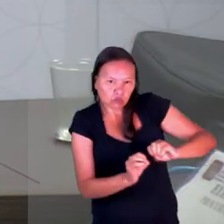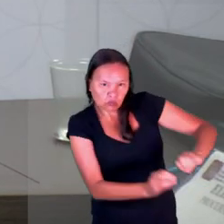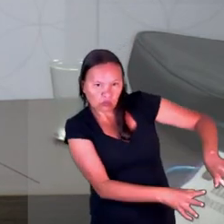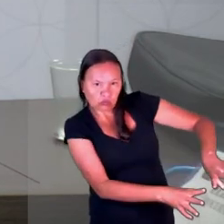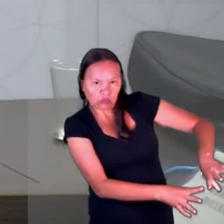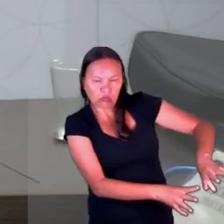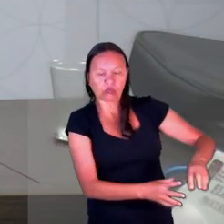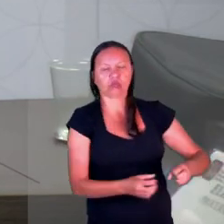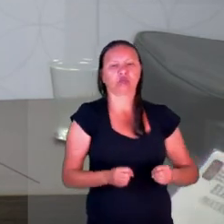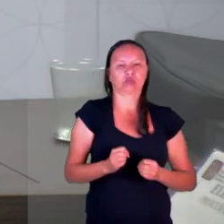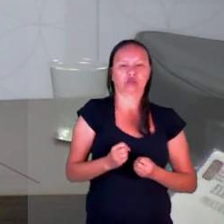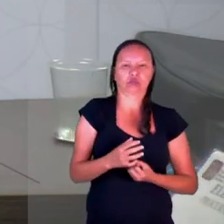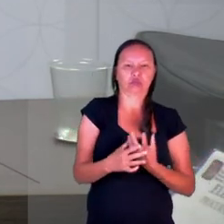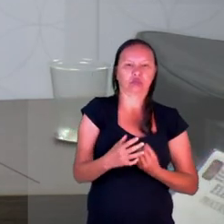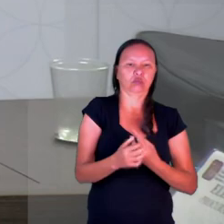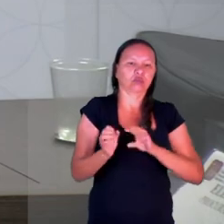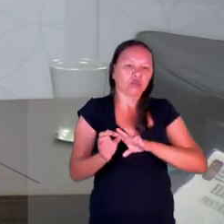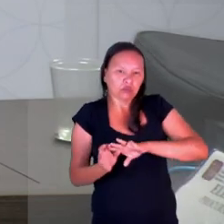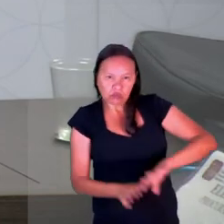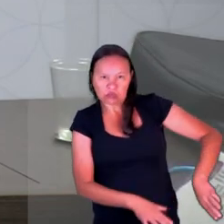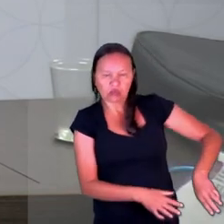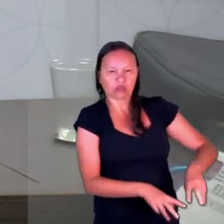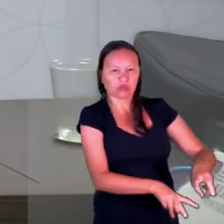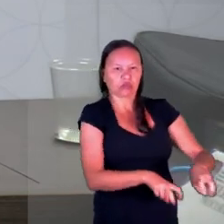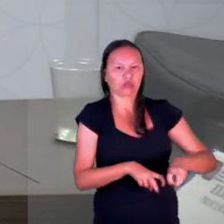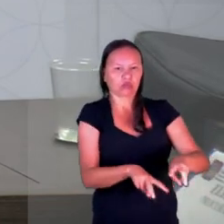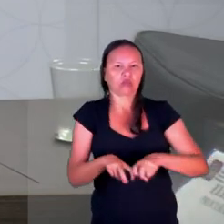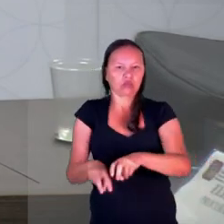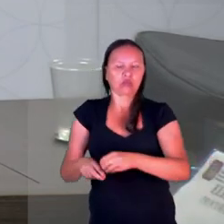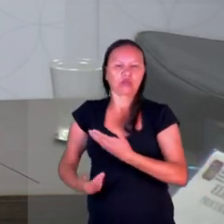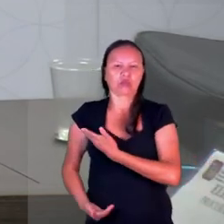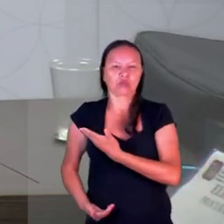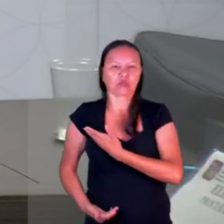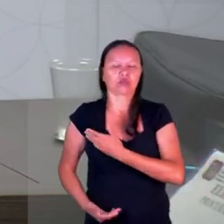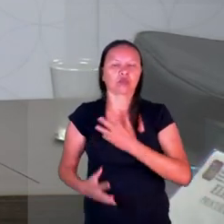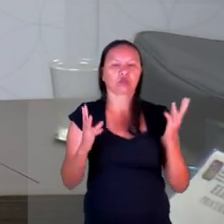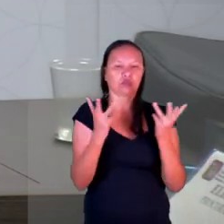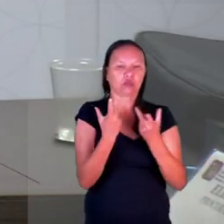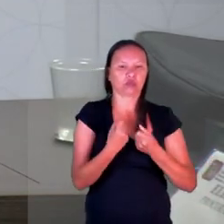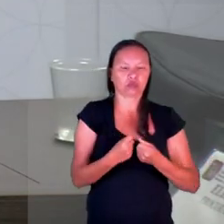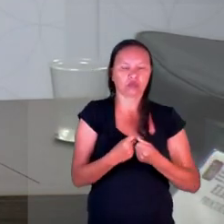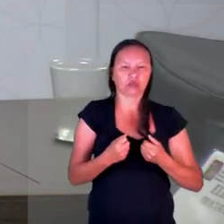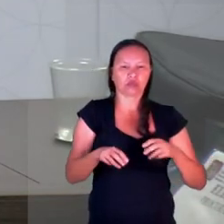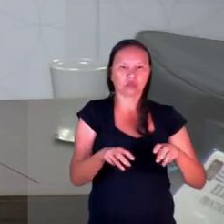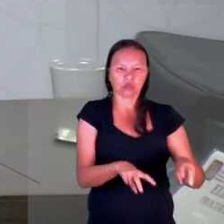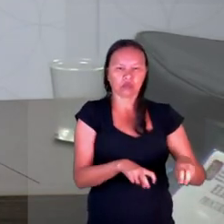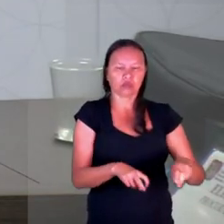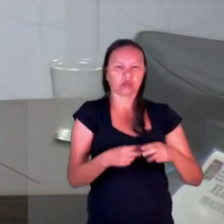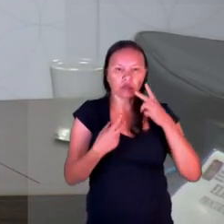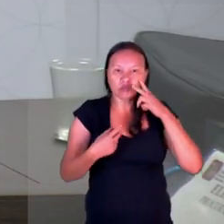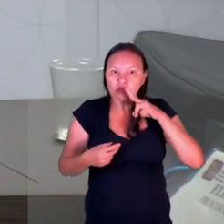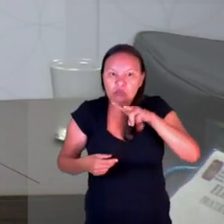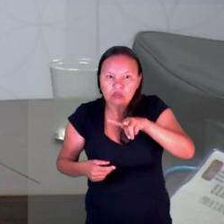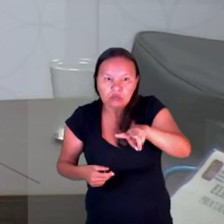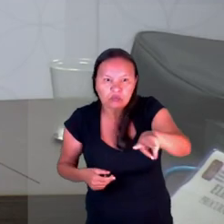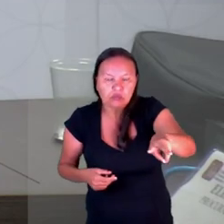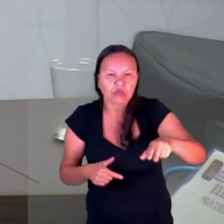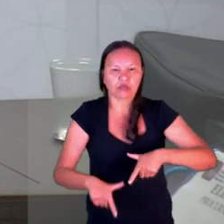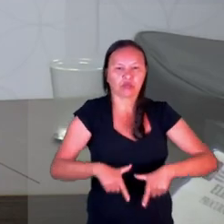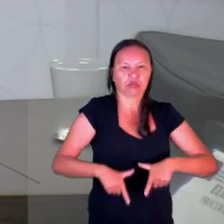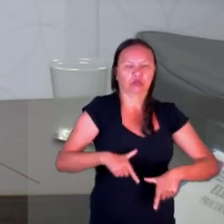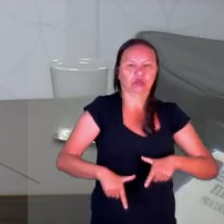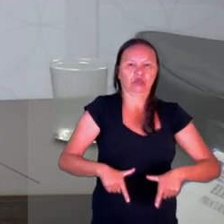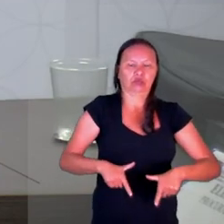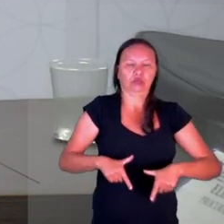suas Áreas pela expansão da pecuária e muitos colegas em outros setores vem os trabalhadores